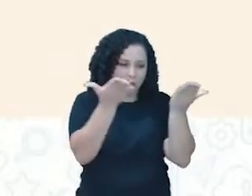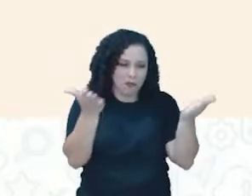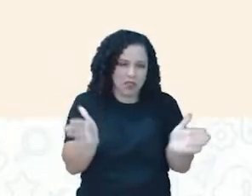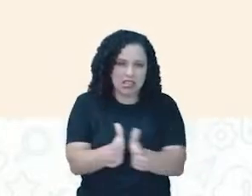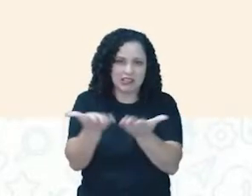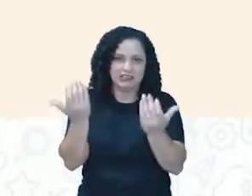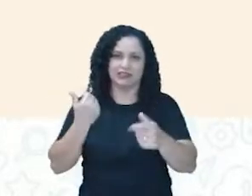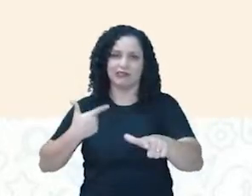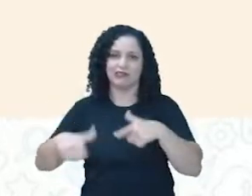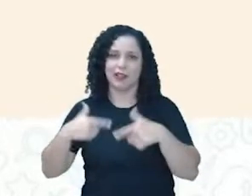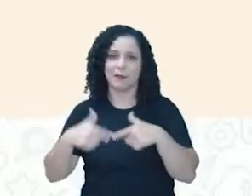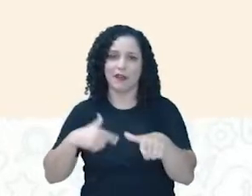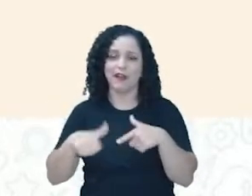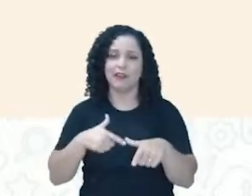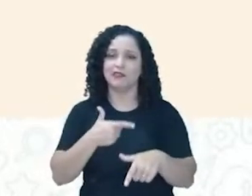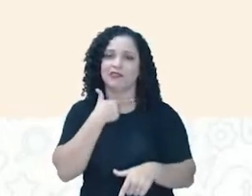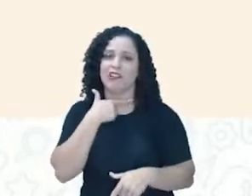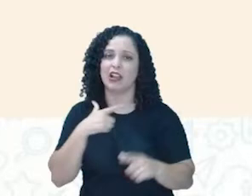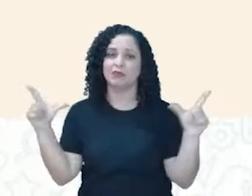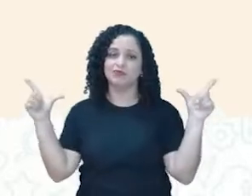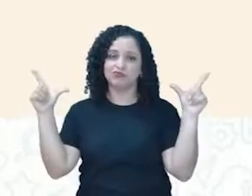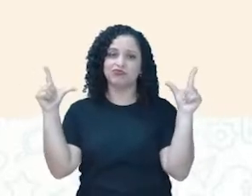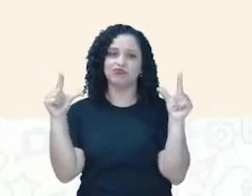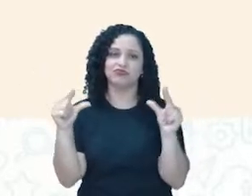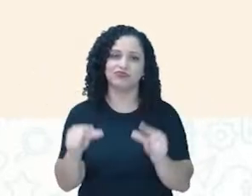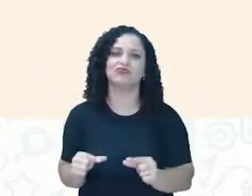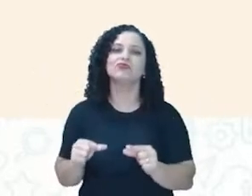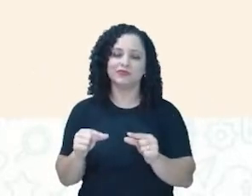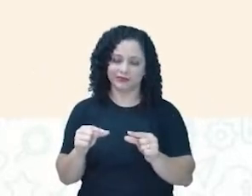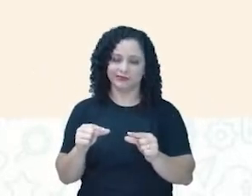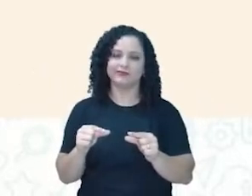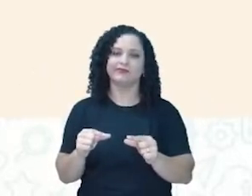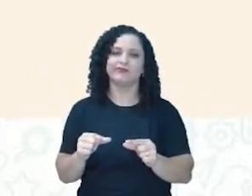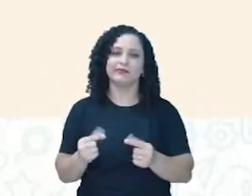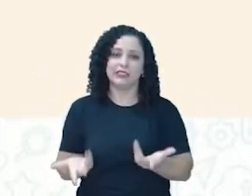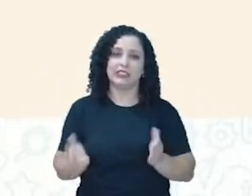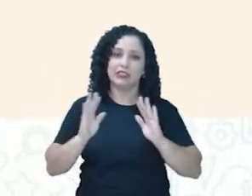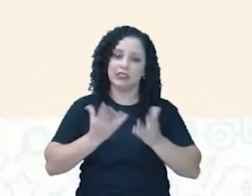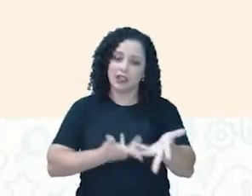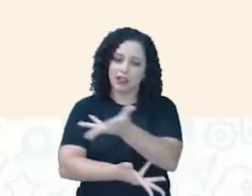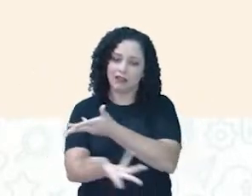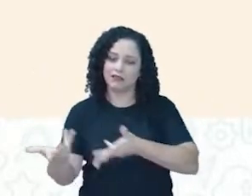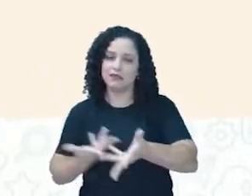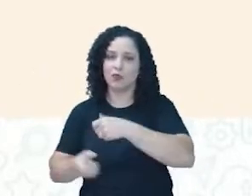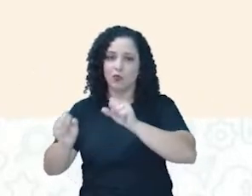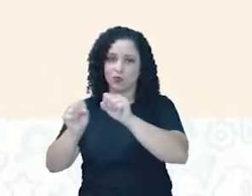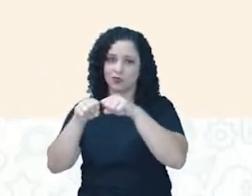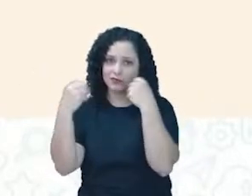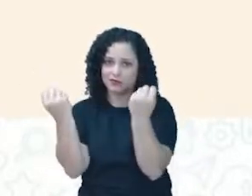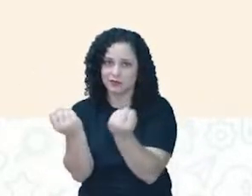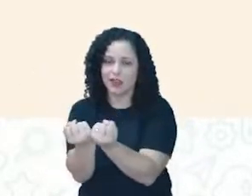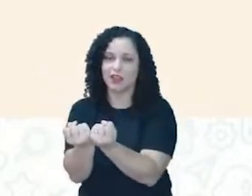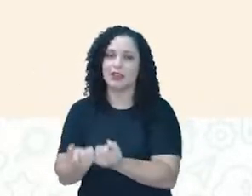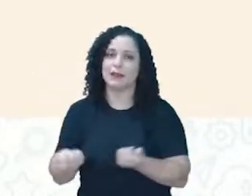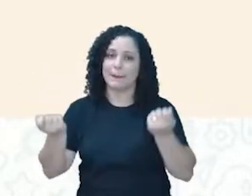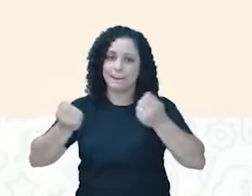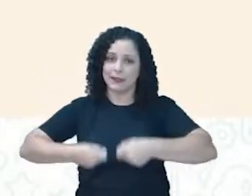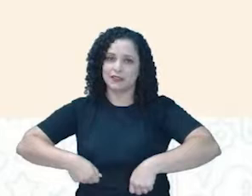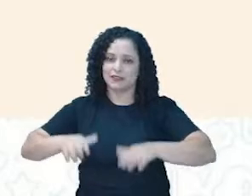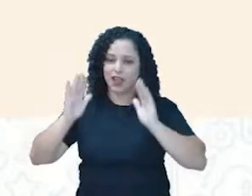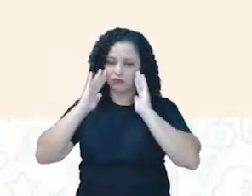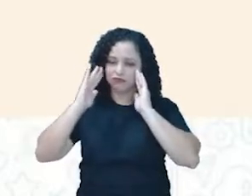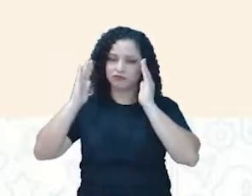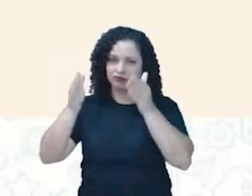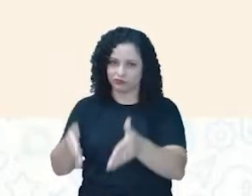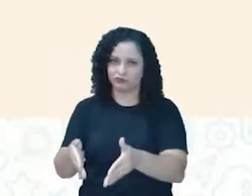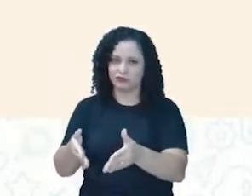o desemprego também que entra nessa questão aí social. Então, tudo isso precisa ser olhado